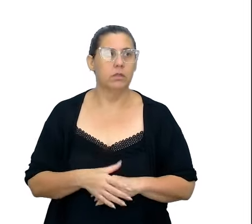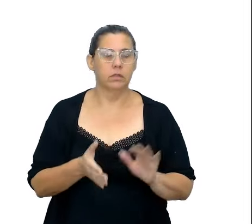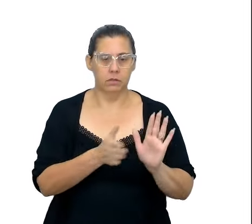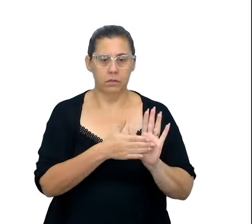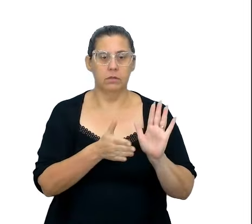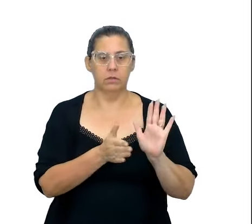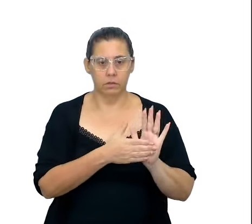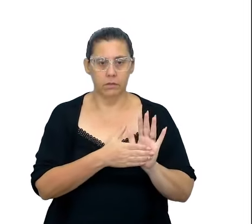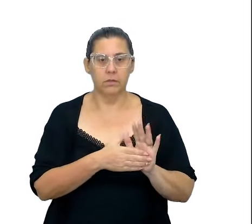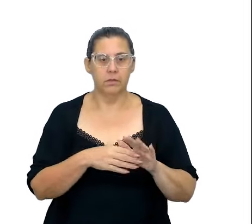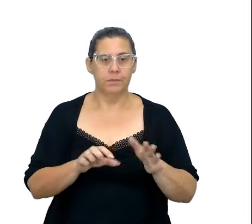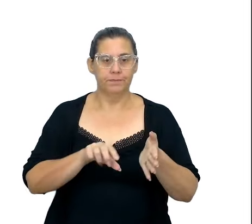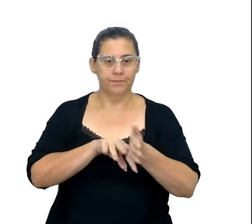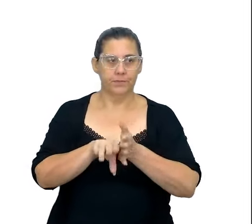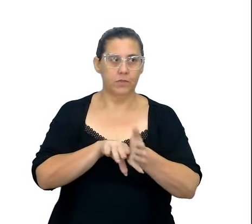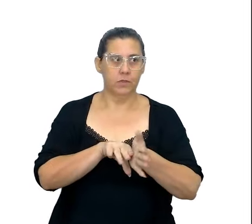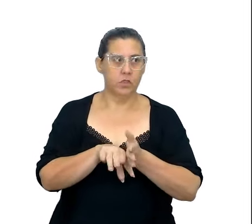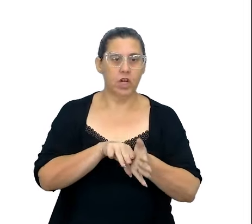da metodologia,